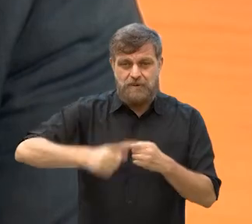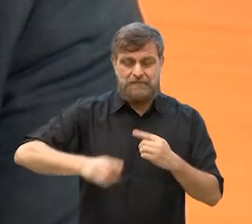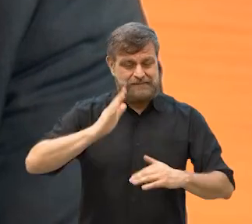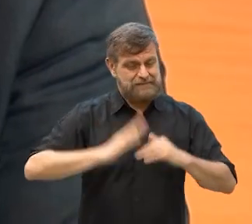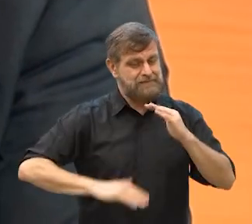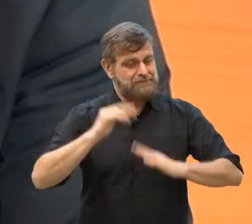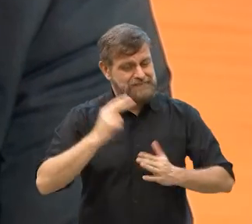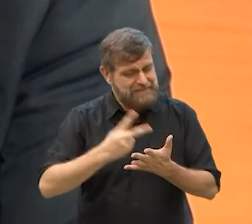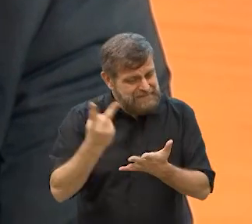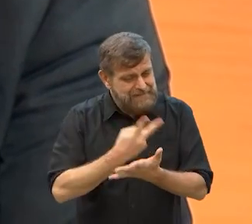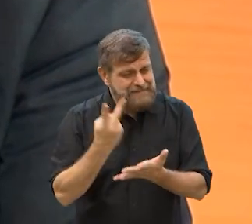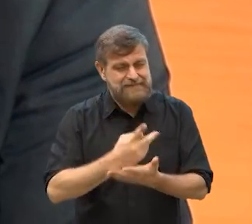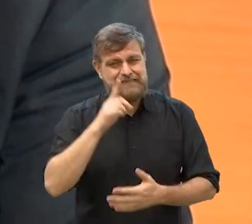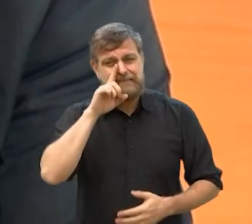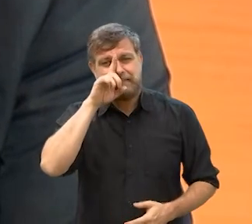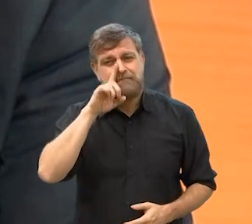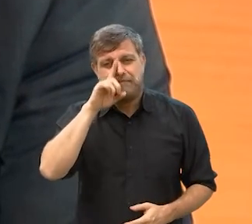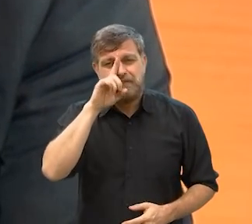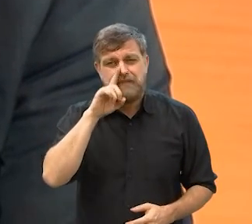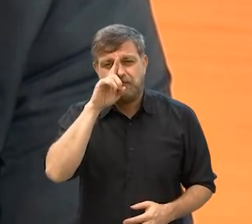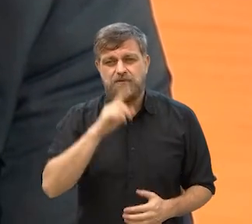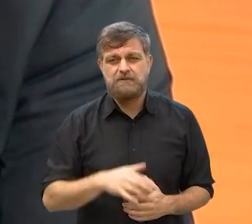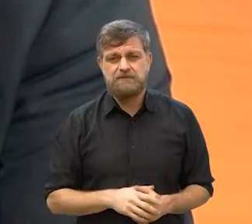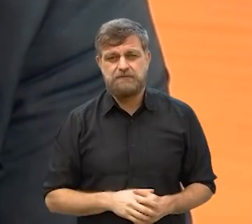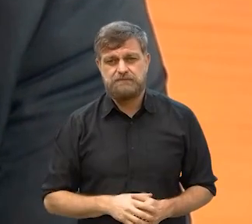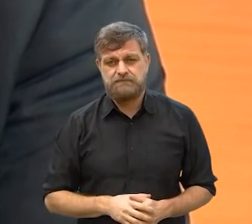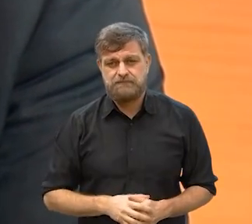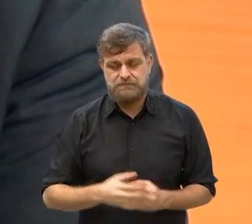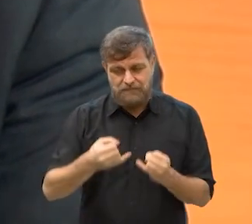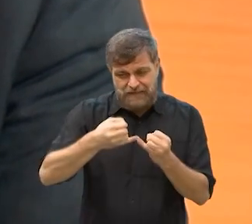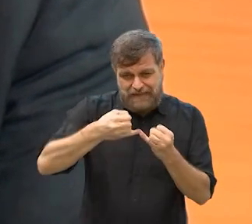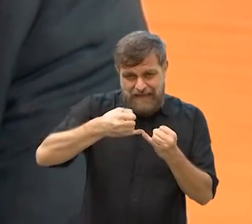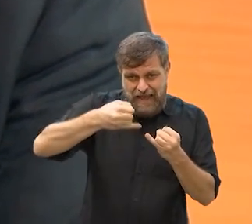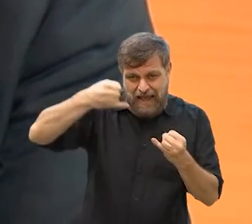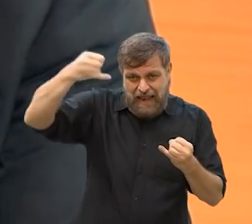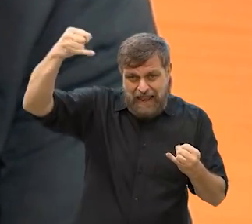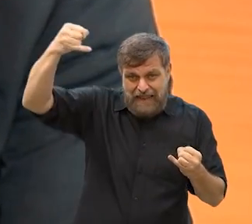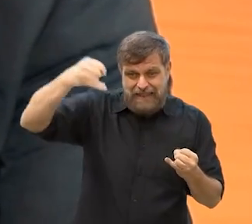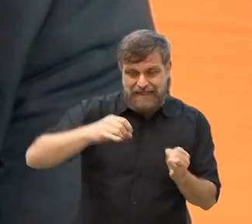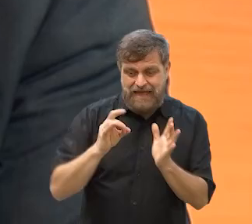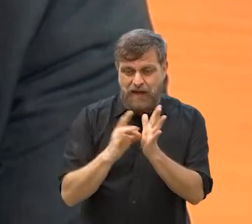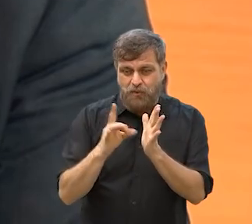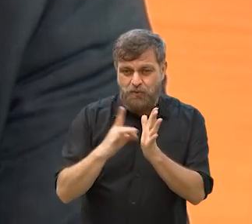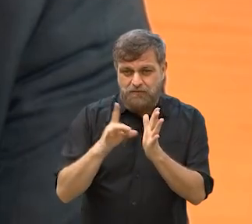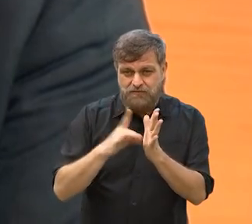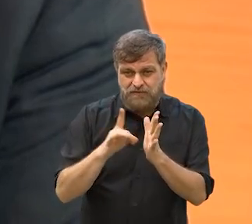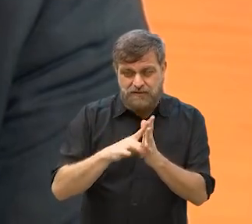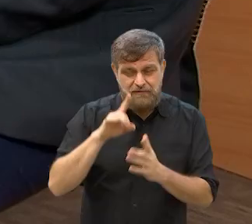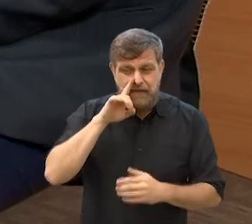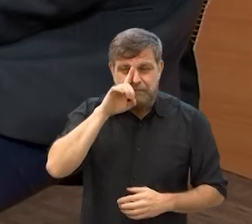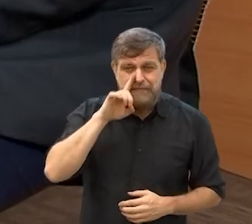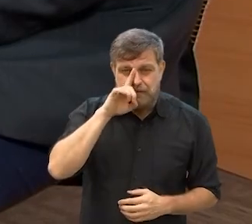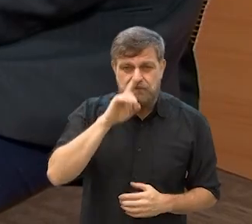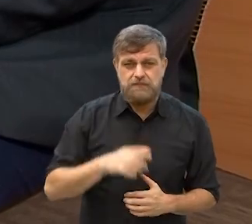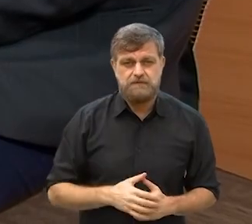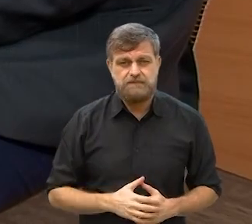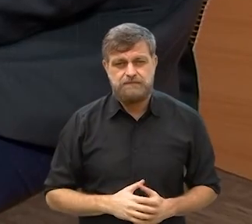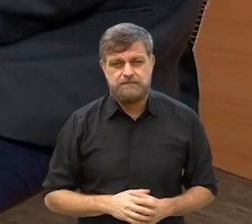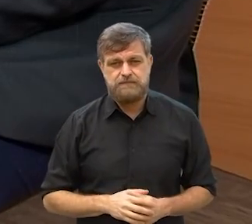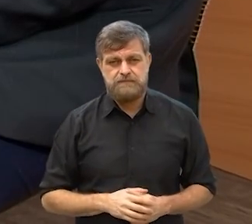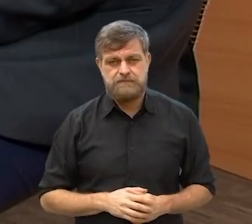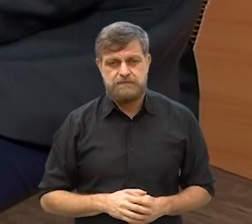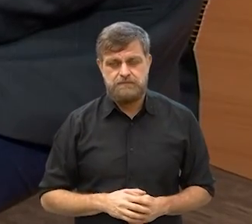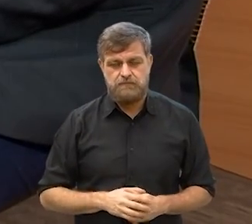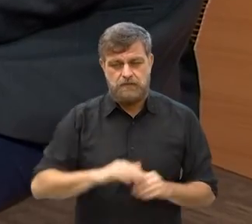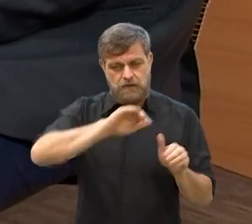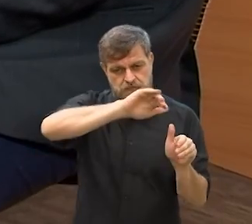prática de uso de linha cortante quando estiver soltando seu pipa. E vereador, mudando